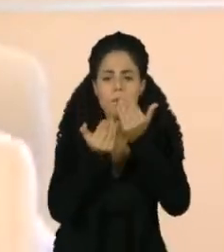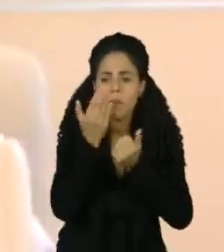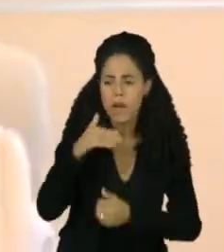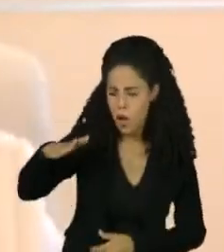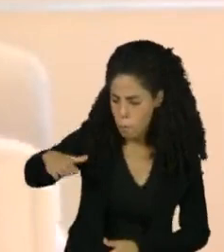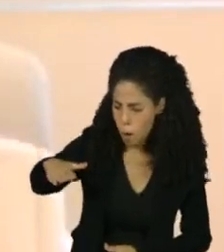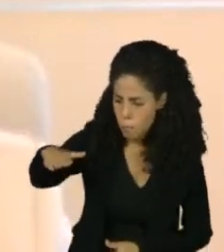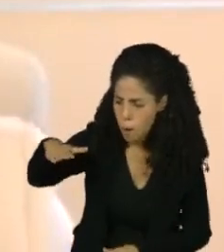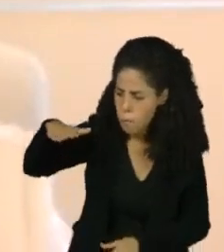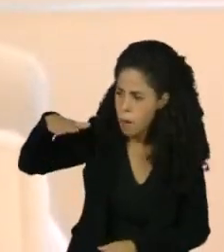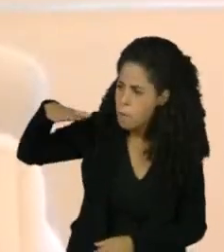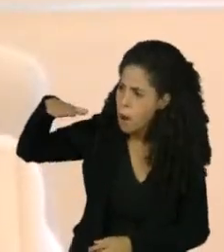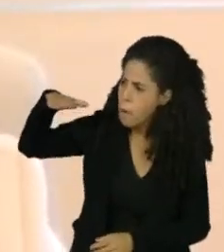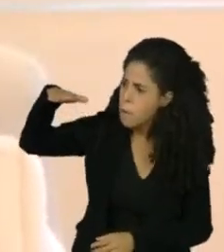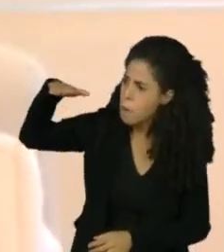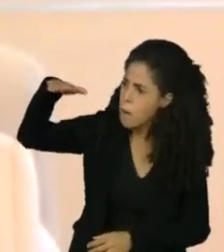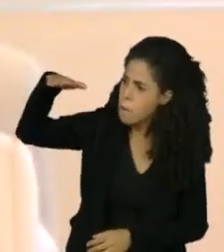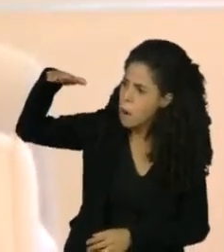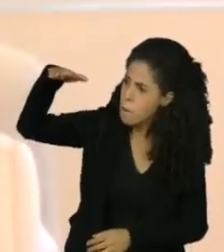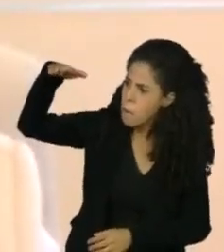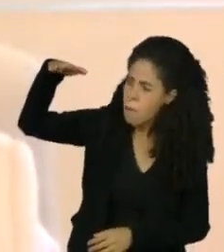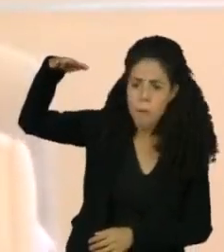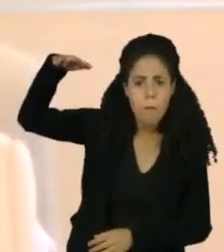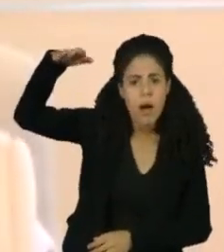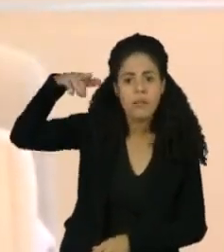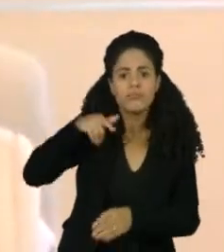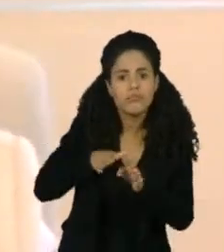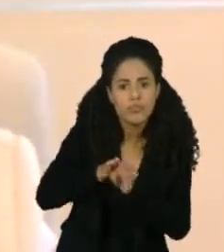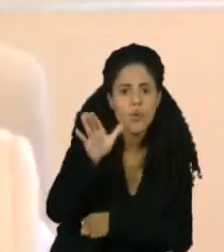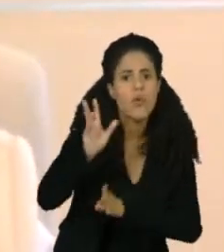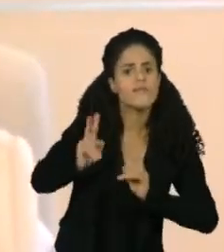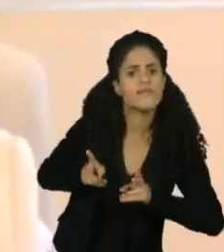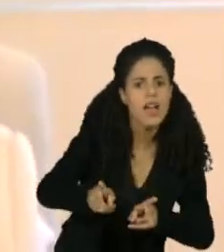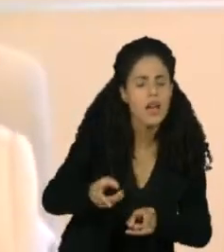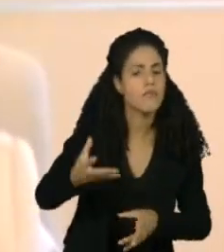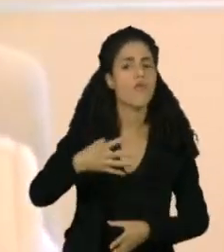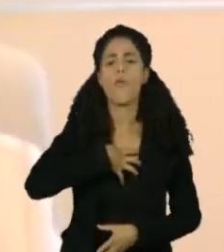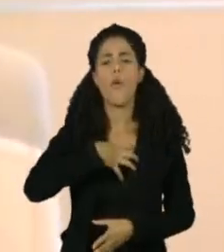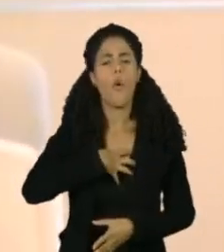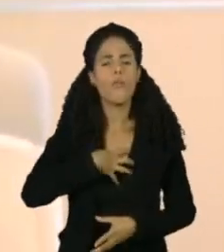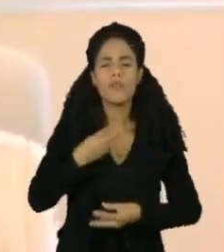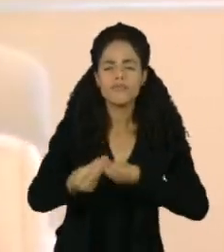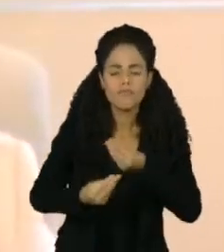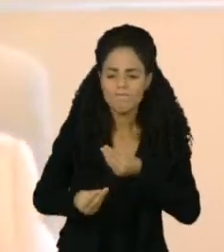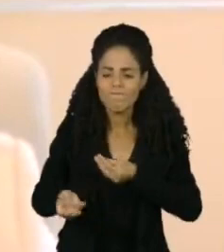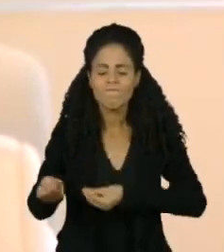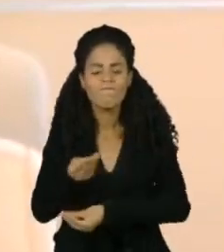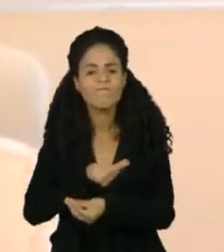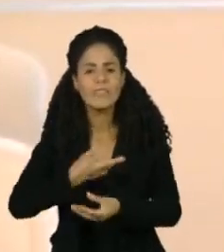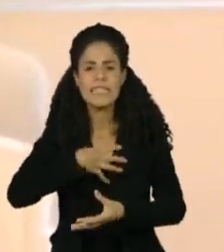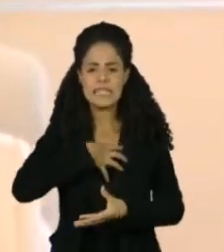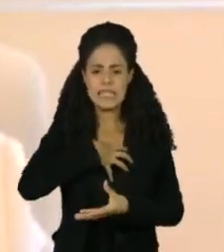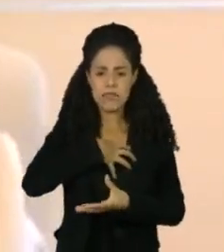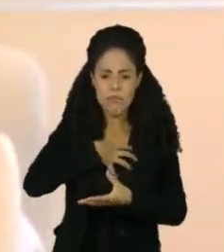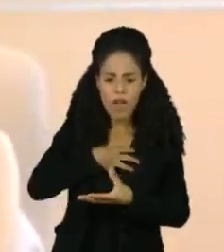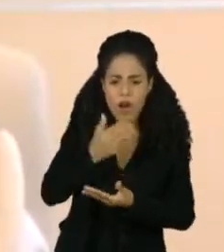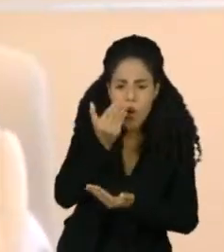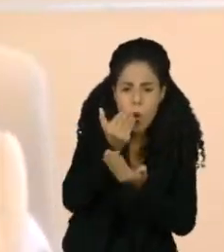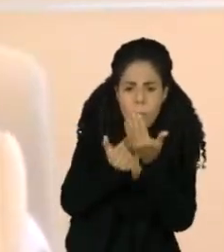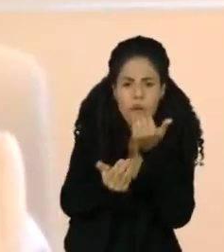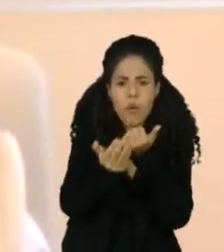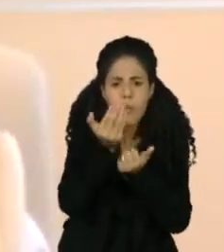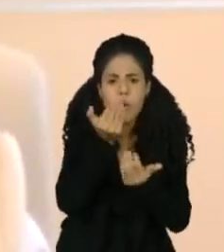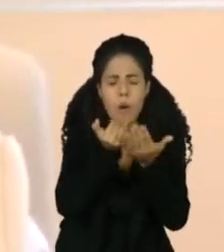onde a gente constrói, né, os nossos hábitos de vida. Então, trocar esse hábito de consumir